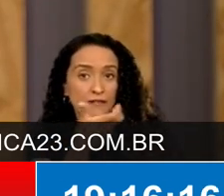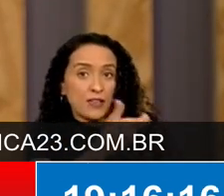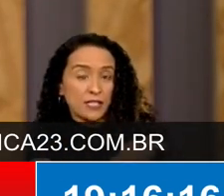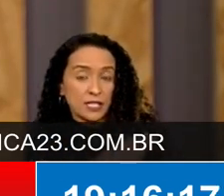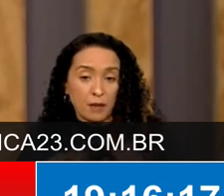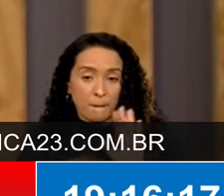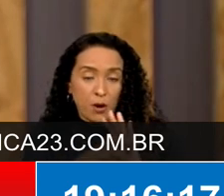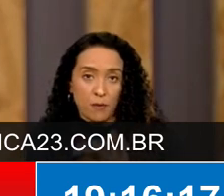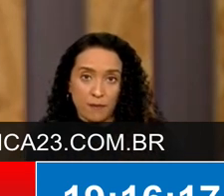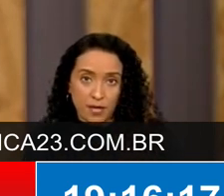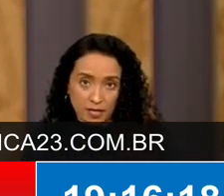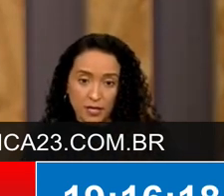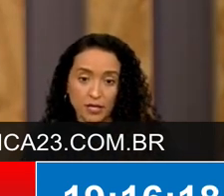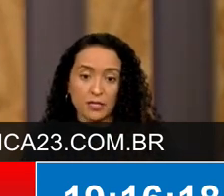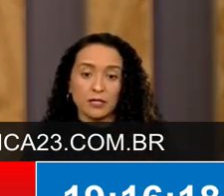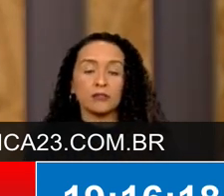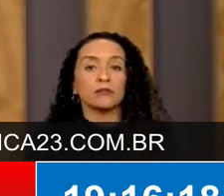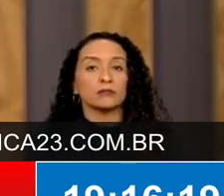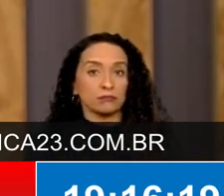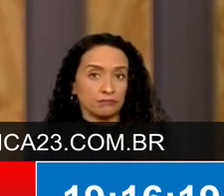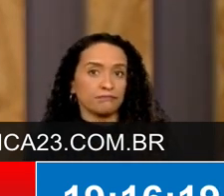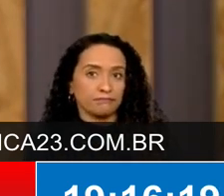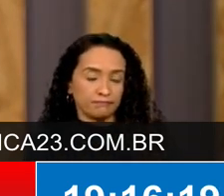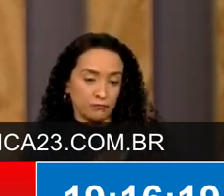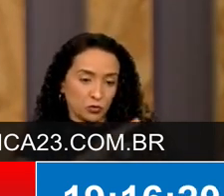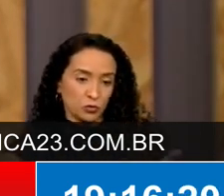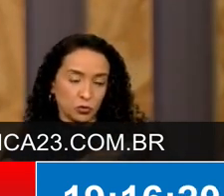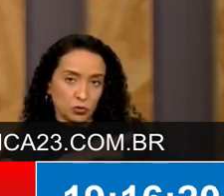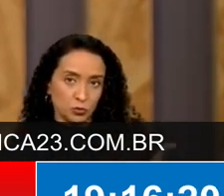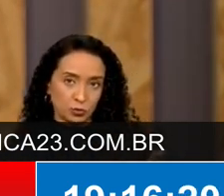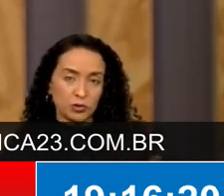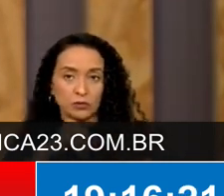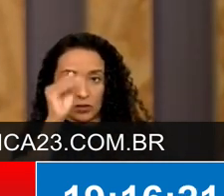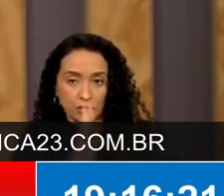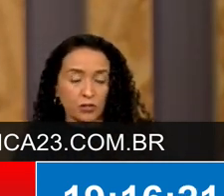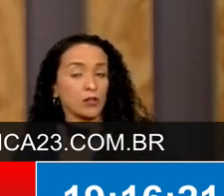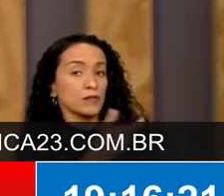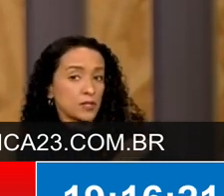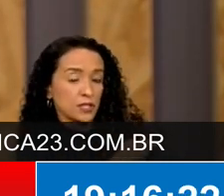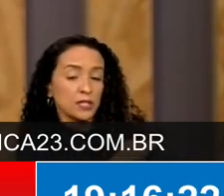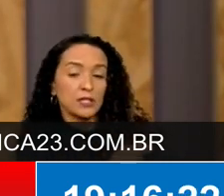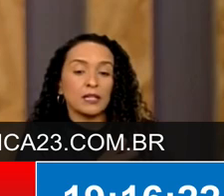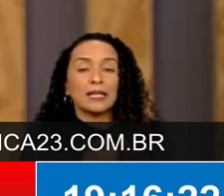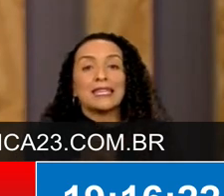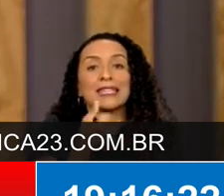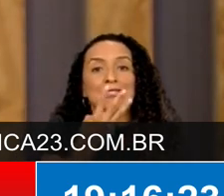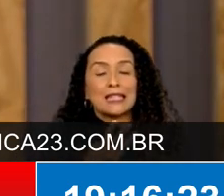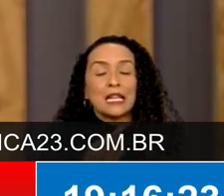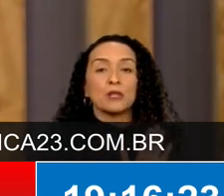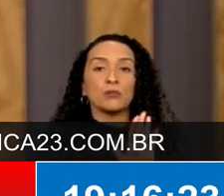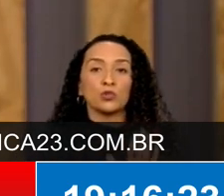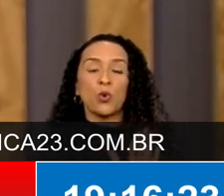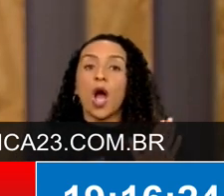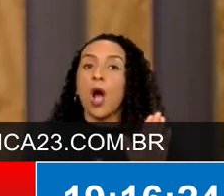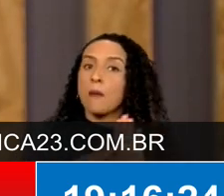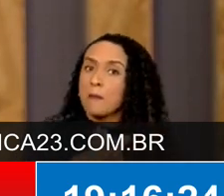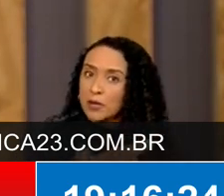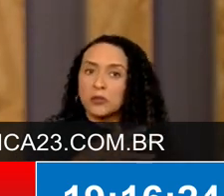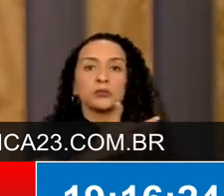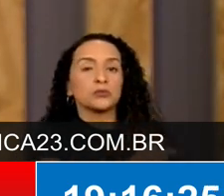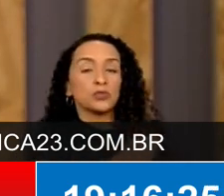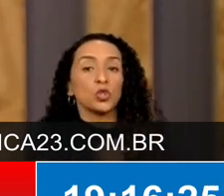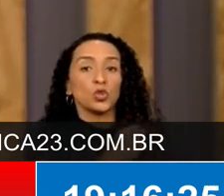infantis, recomendadas no calendário do Programa Nacional de Imunização, 13 apresentaram aumento na cobertura